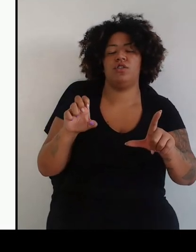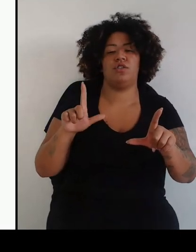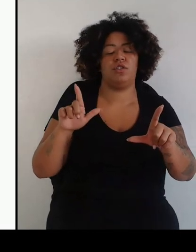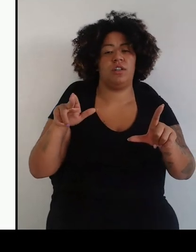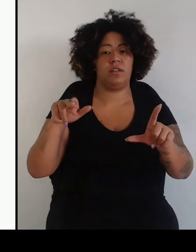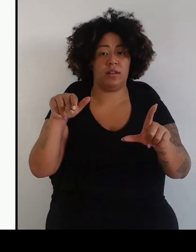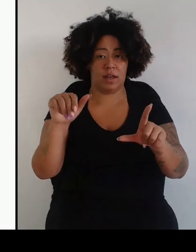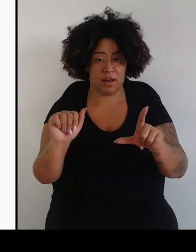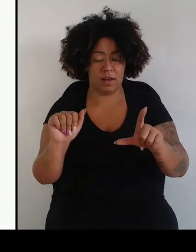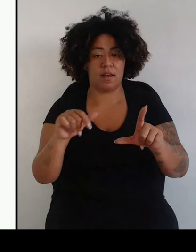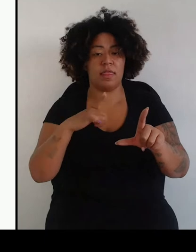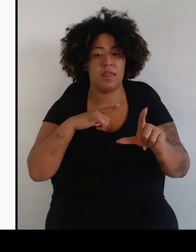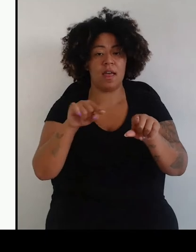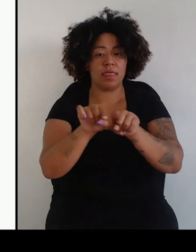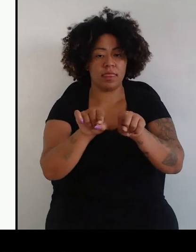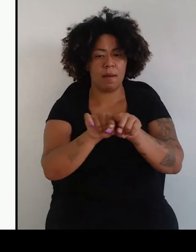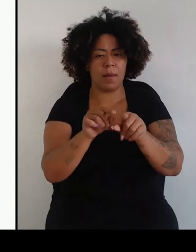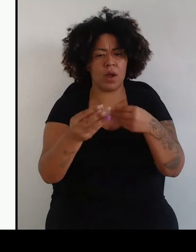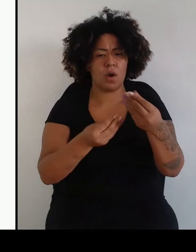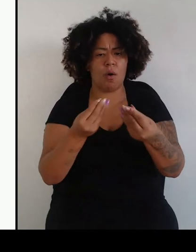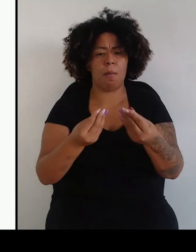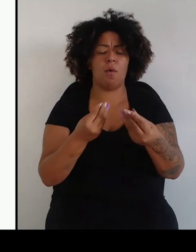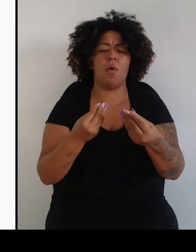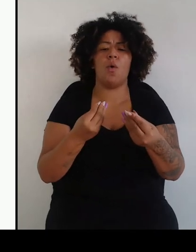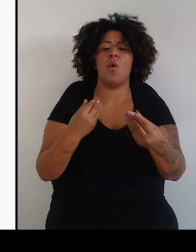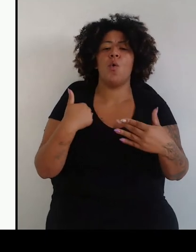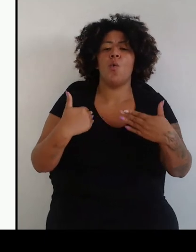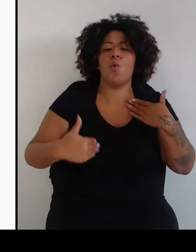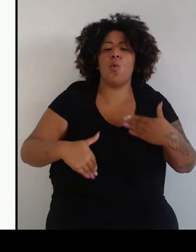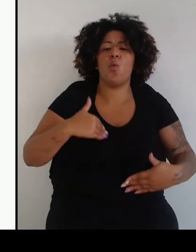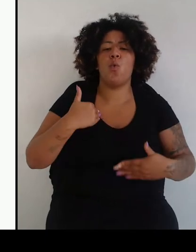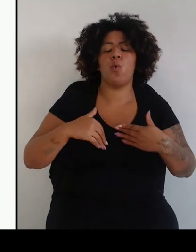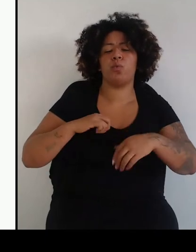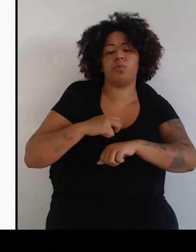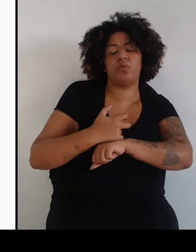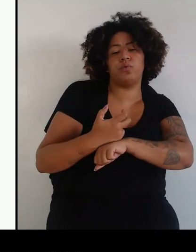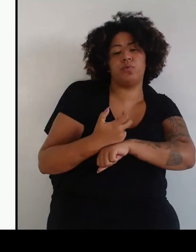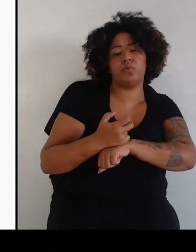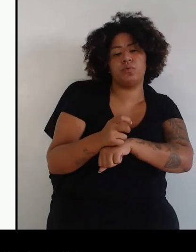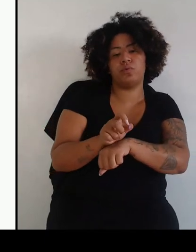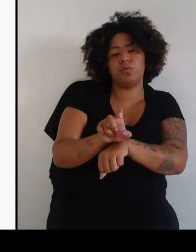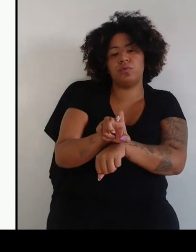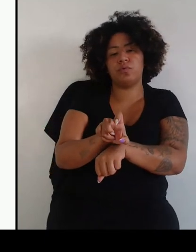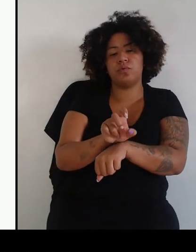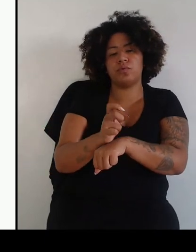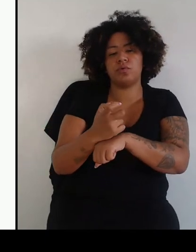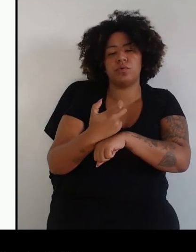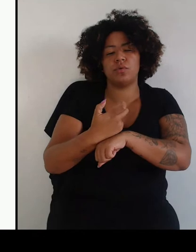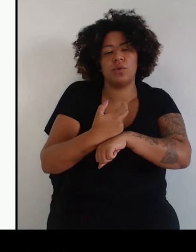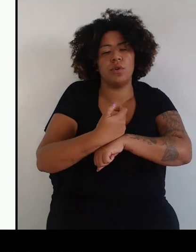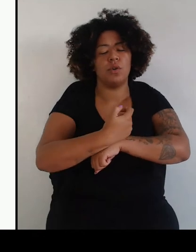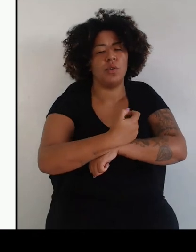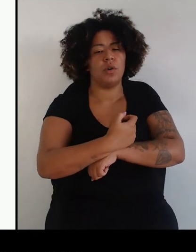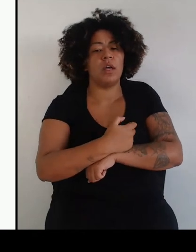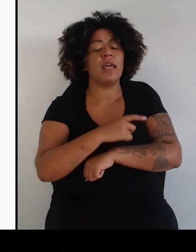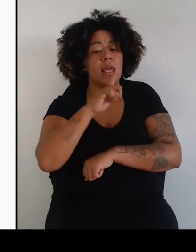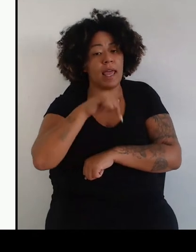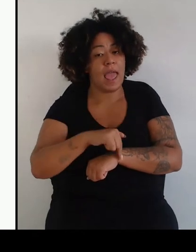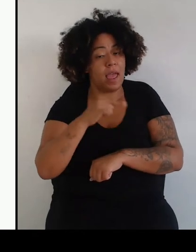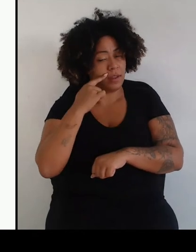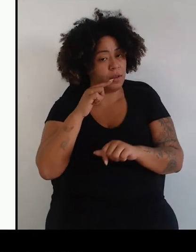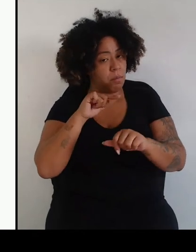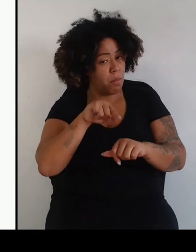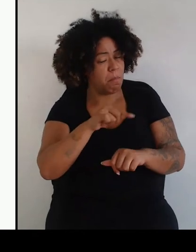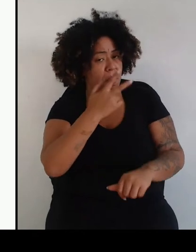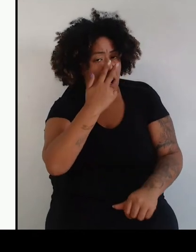uma musculatura e também de formas femininas com cabelos longos e é muito